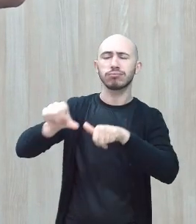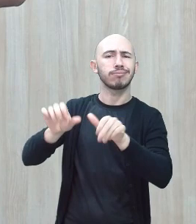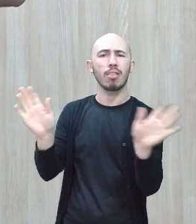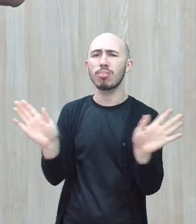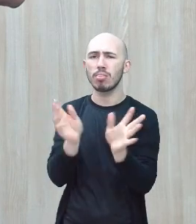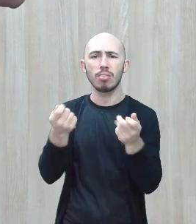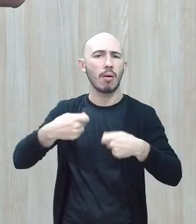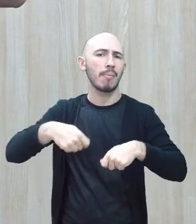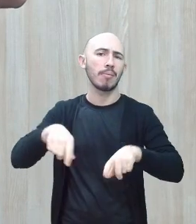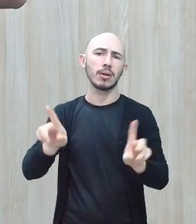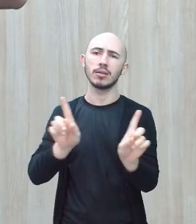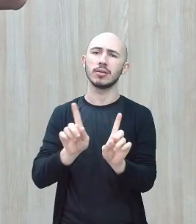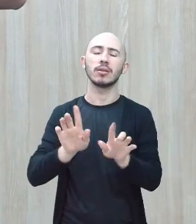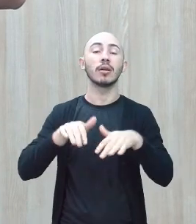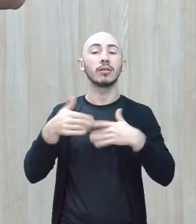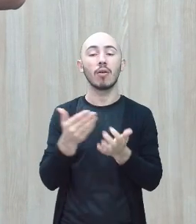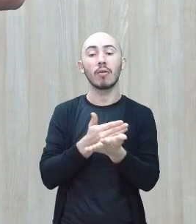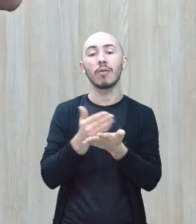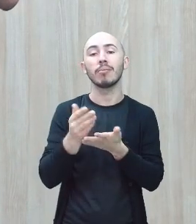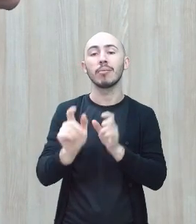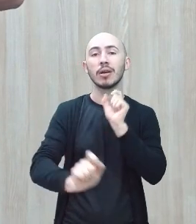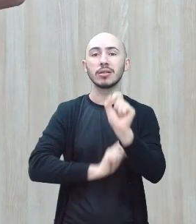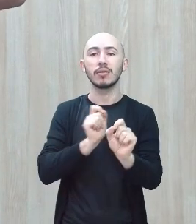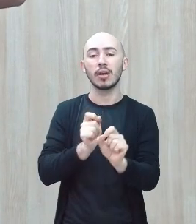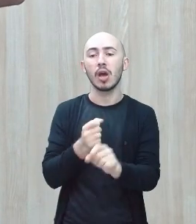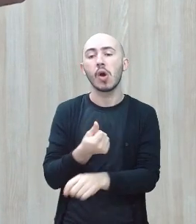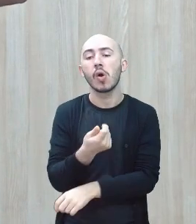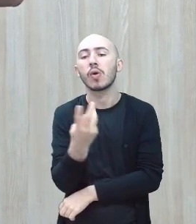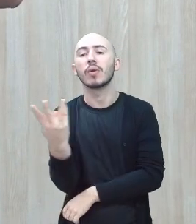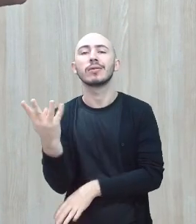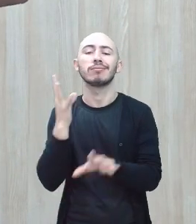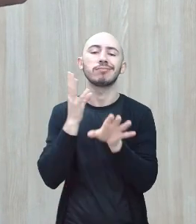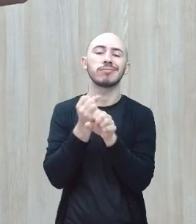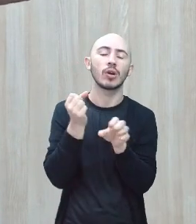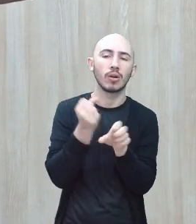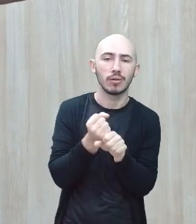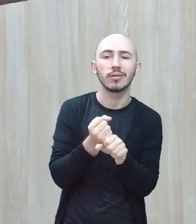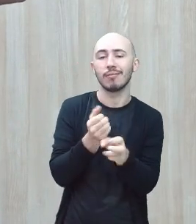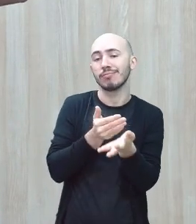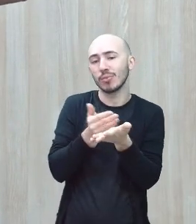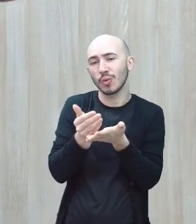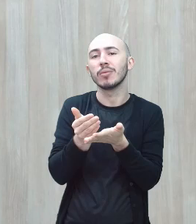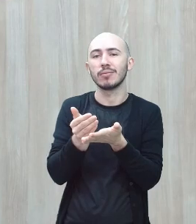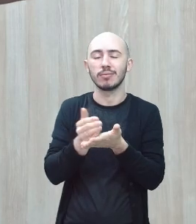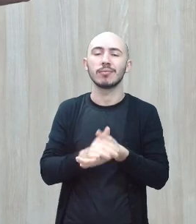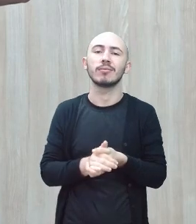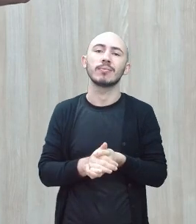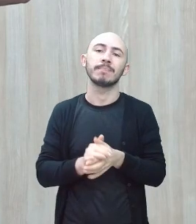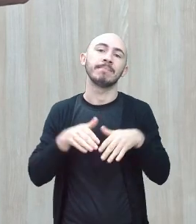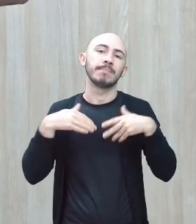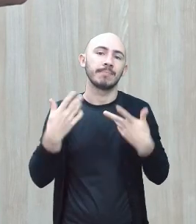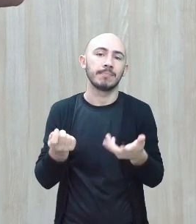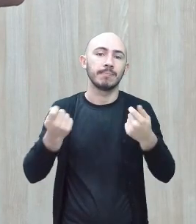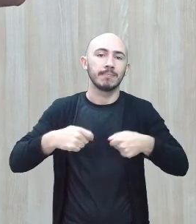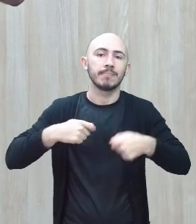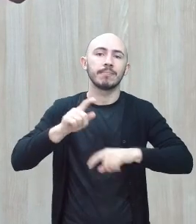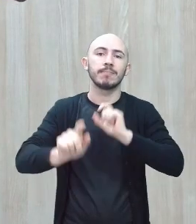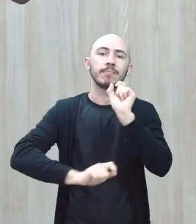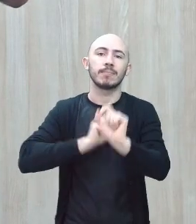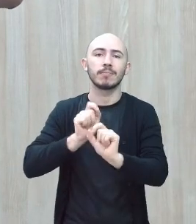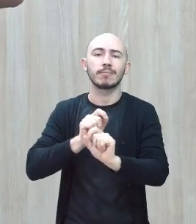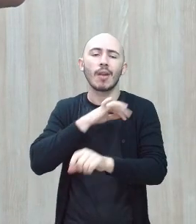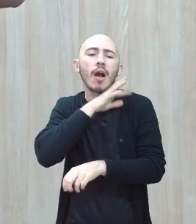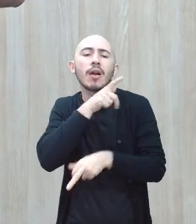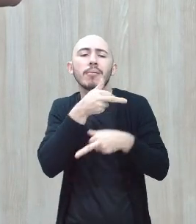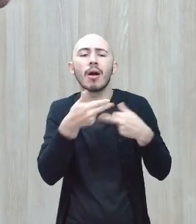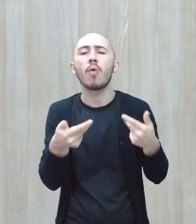controle. E aí começa agora ele tendo a necessidade de contagem. Com essa necessidade de contagem, ele precisa, por exemplo, quantos animais eu